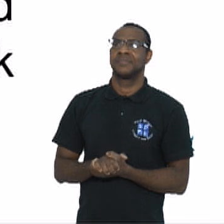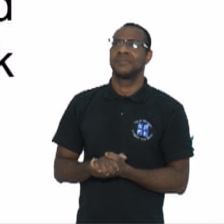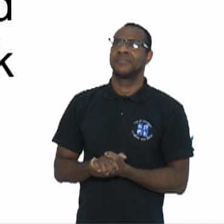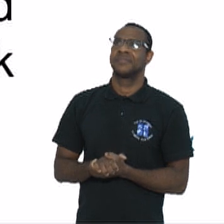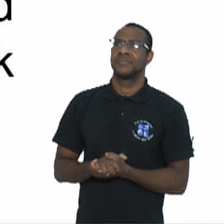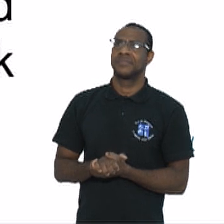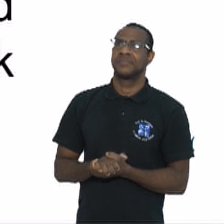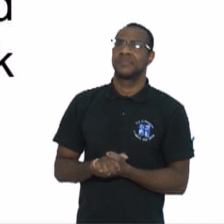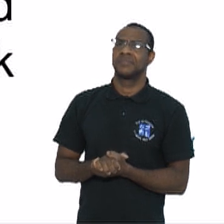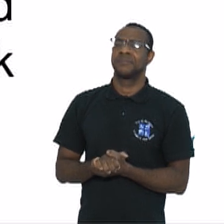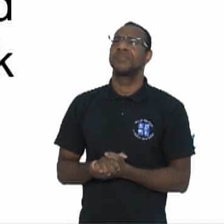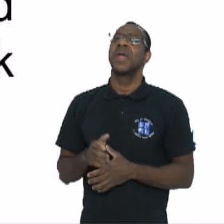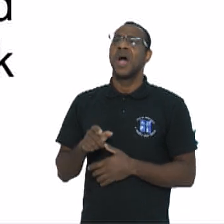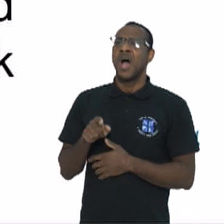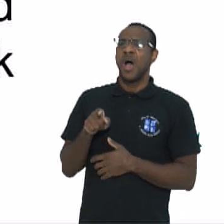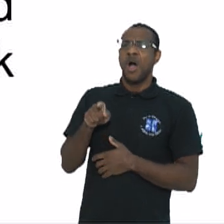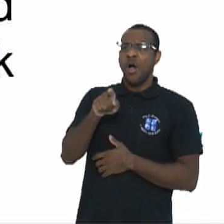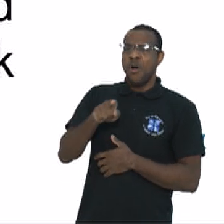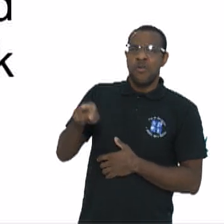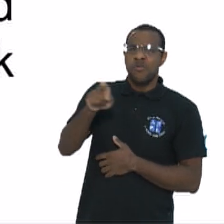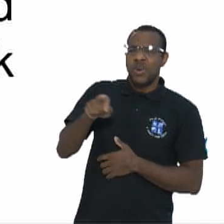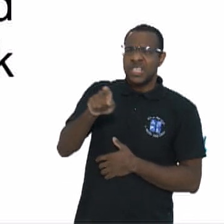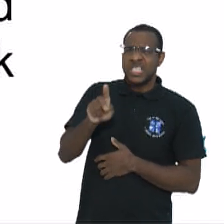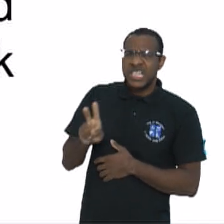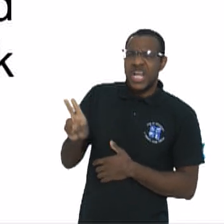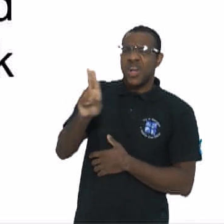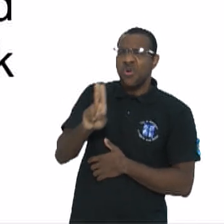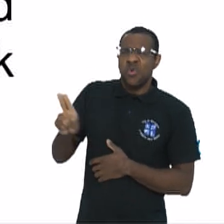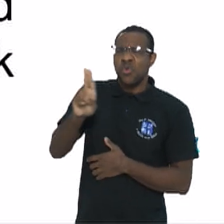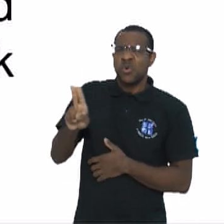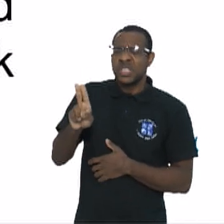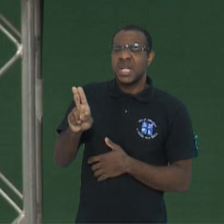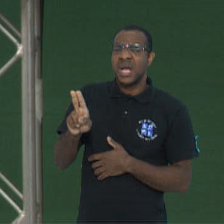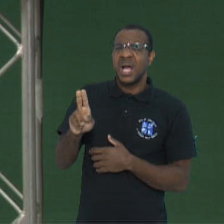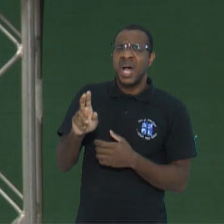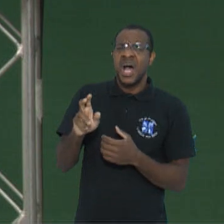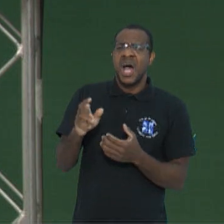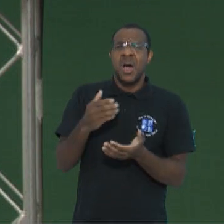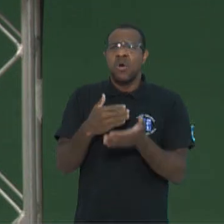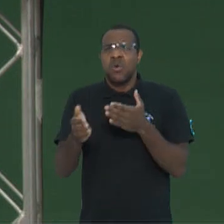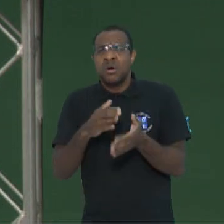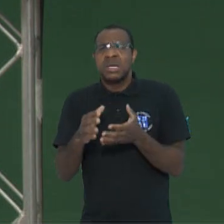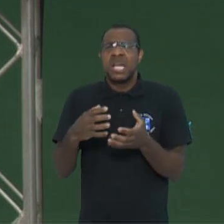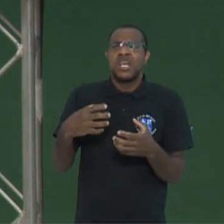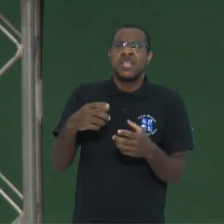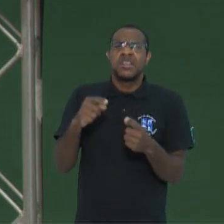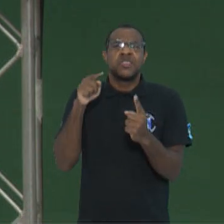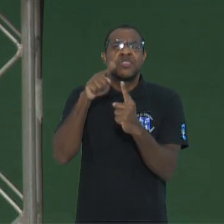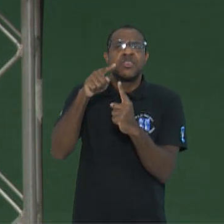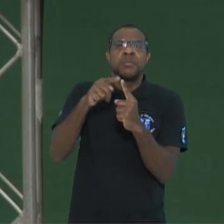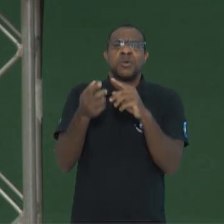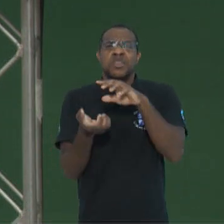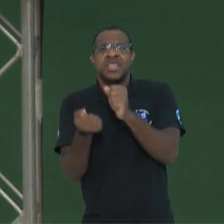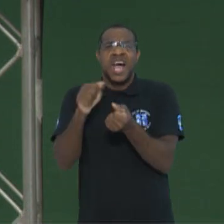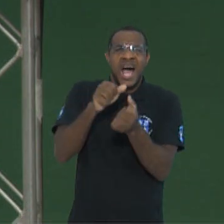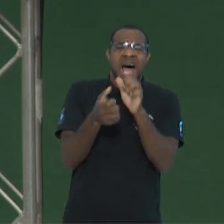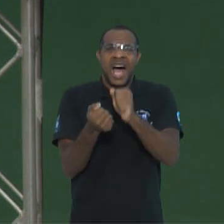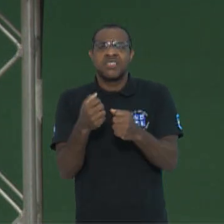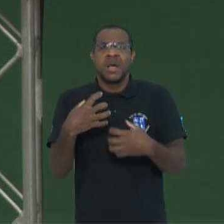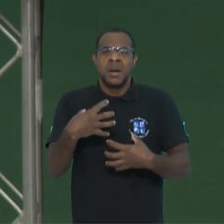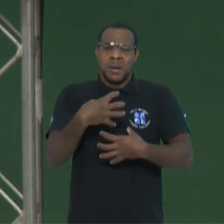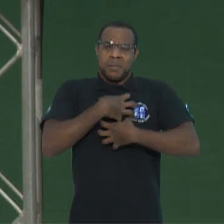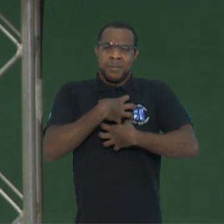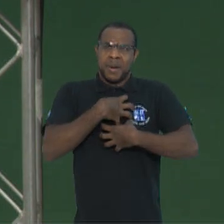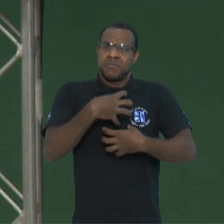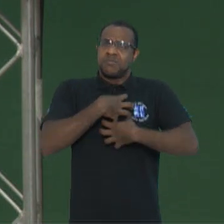ones? Você usa algum tipo, alguma forma de arte para expressar os seus sentimentos? Se sim, qual